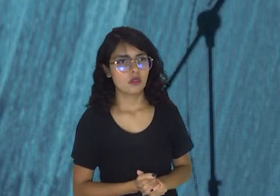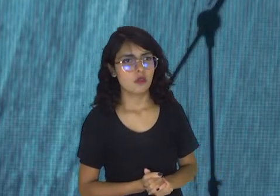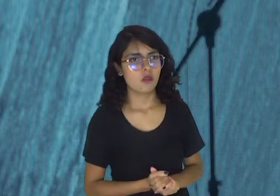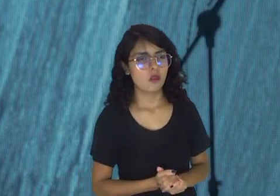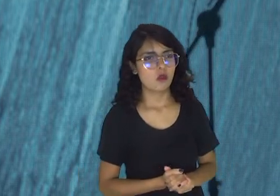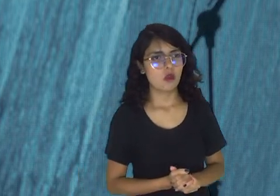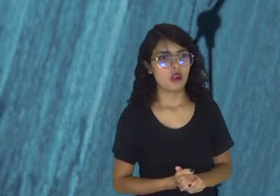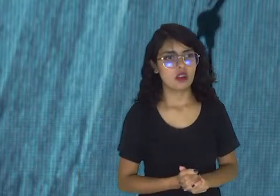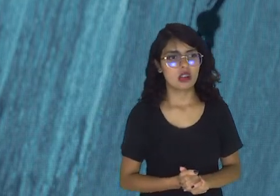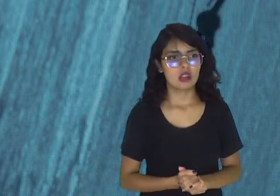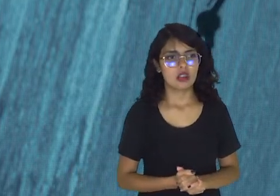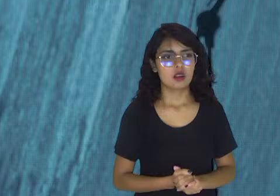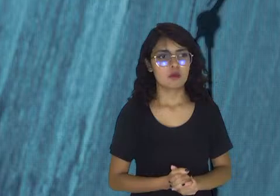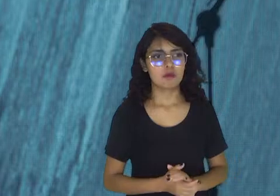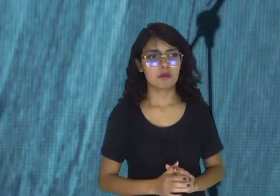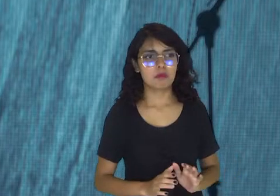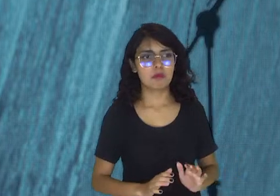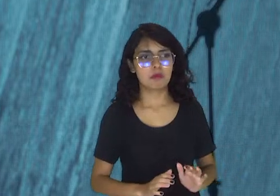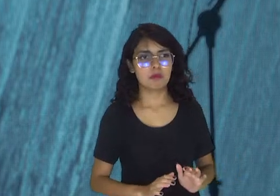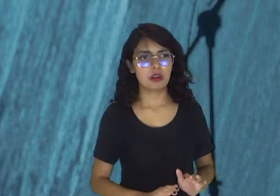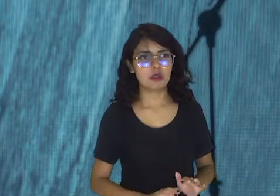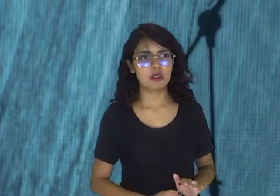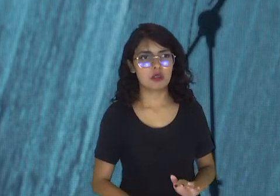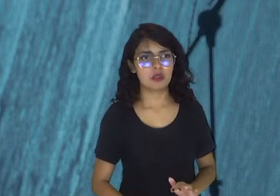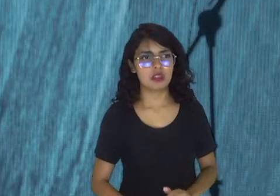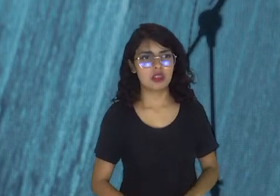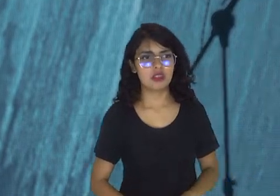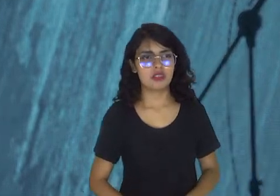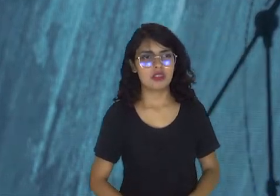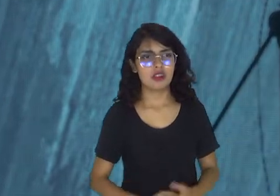Foi incrível, foi extraordinário.